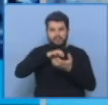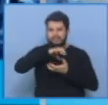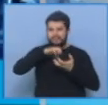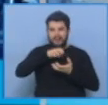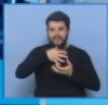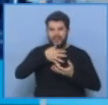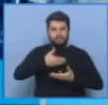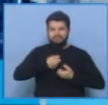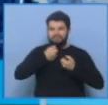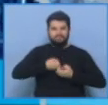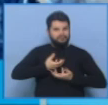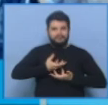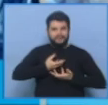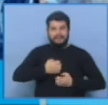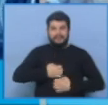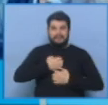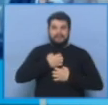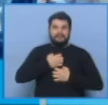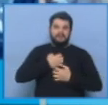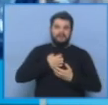mais dolorosos, significa que